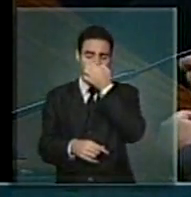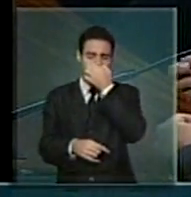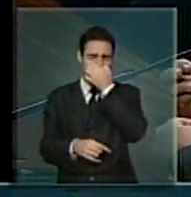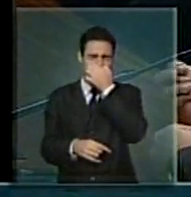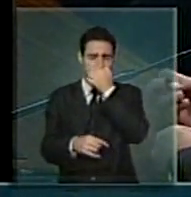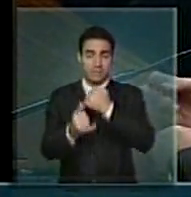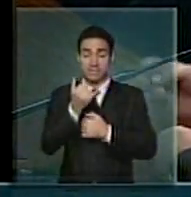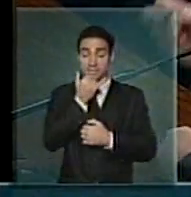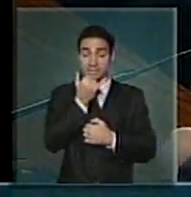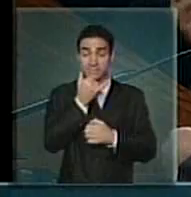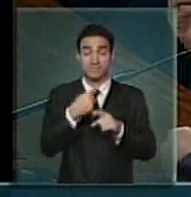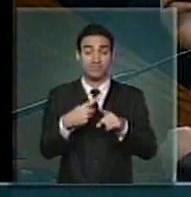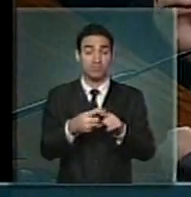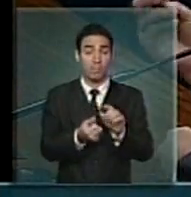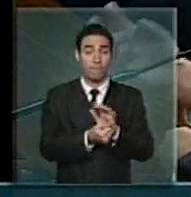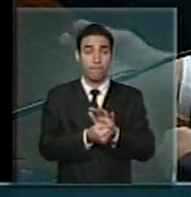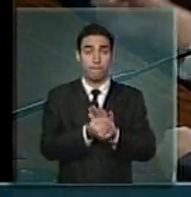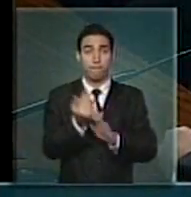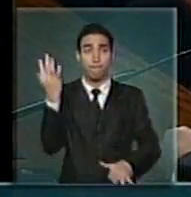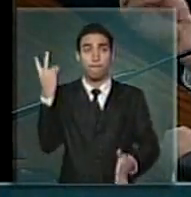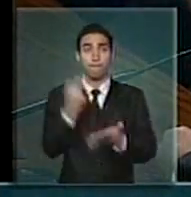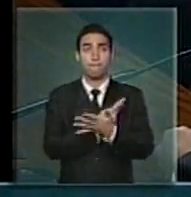dessa quantidade de